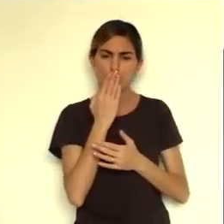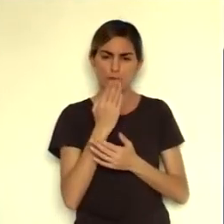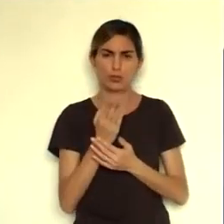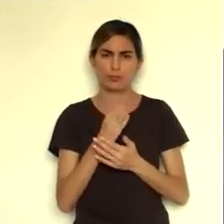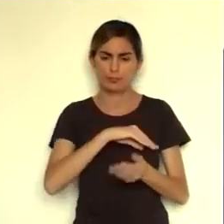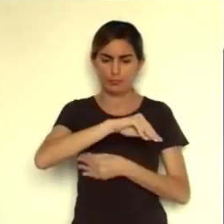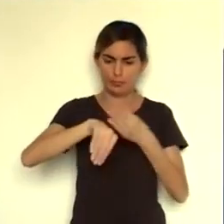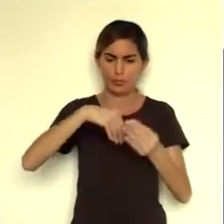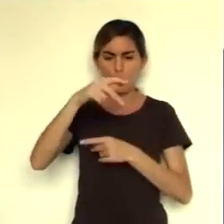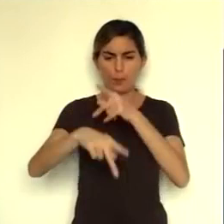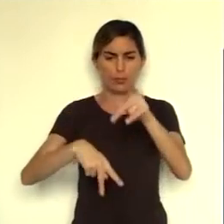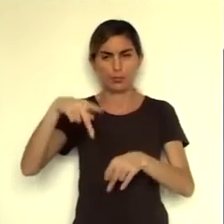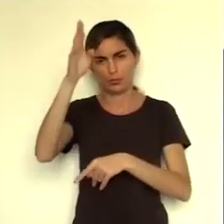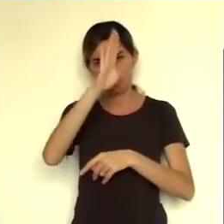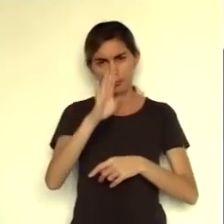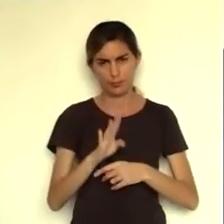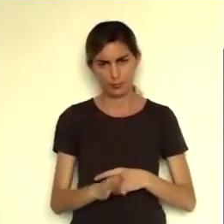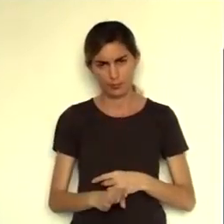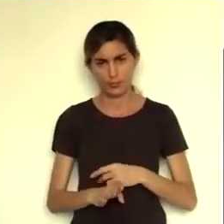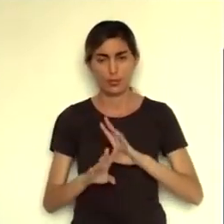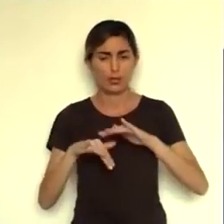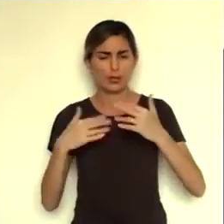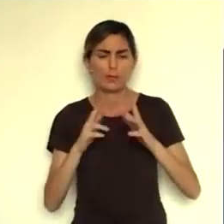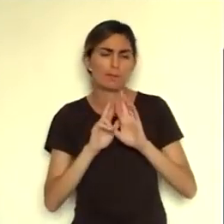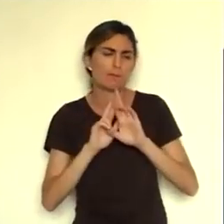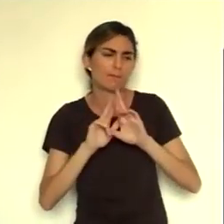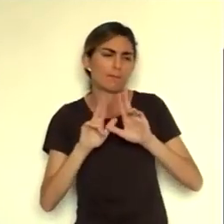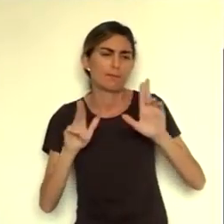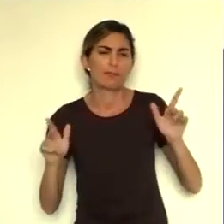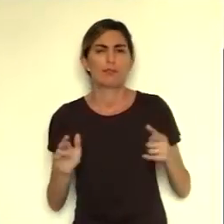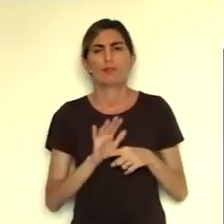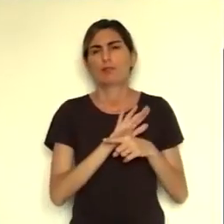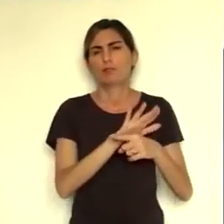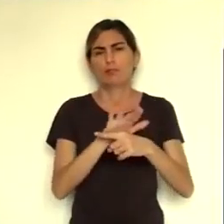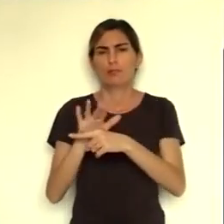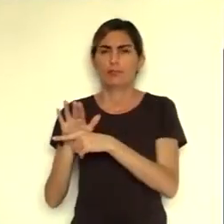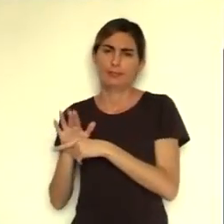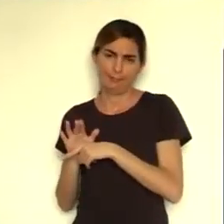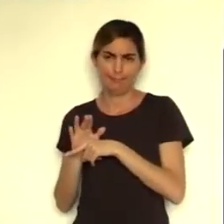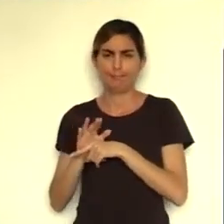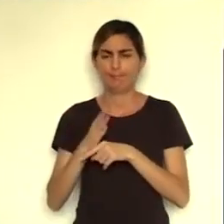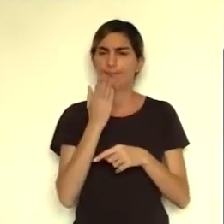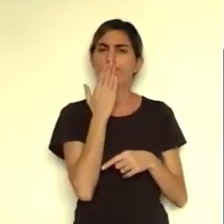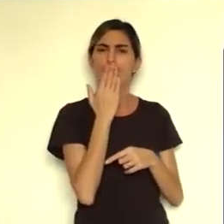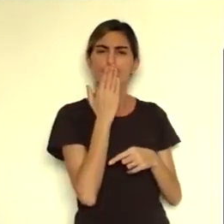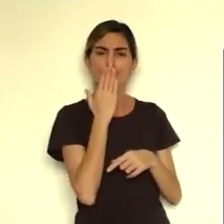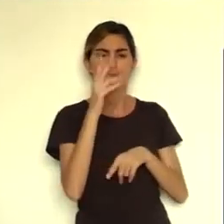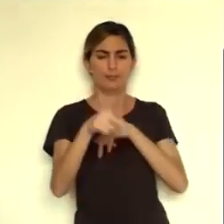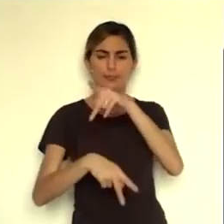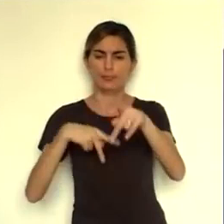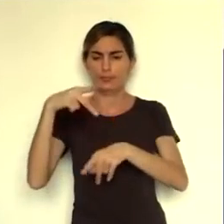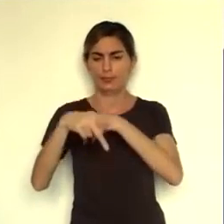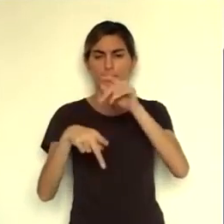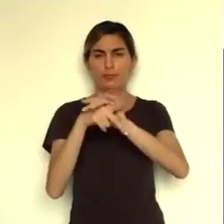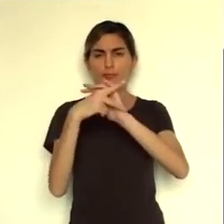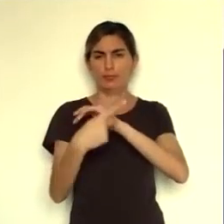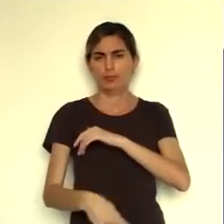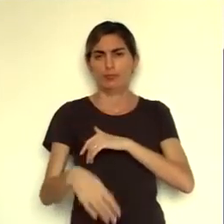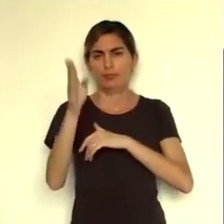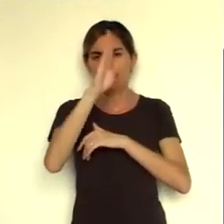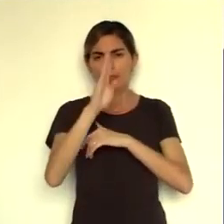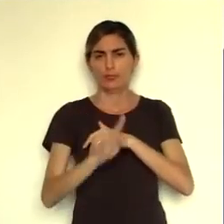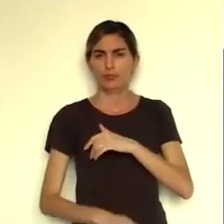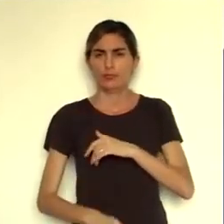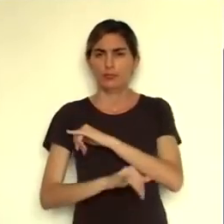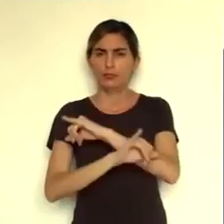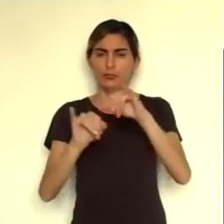à composição da população brasileira, né? São inúmeras as contribuições dos indígenas, que era a população nativa,